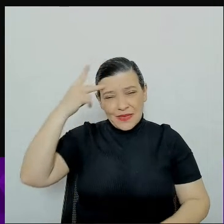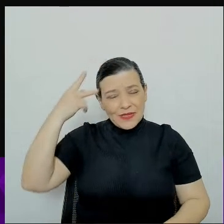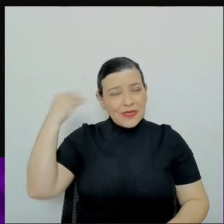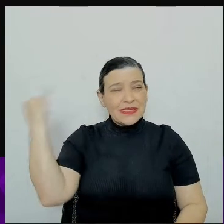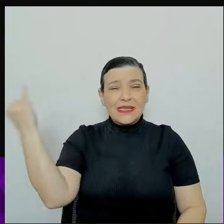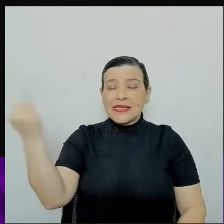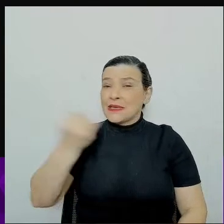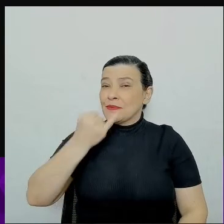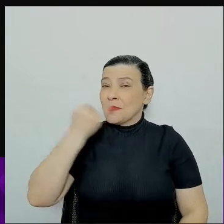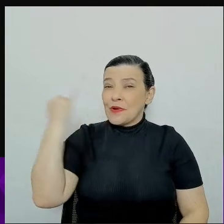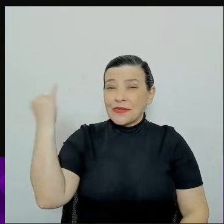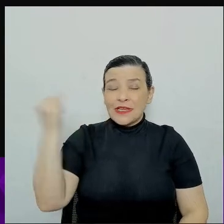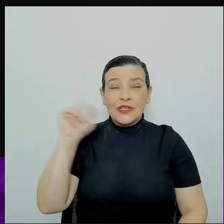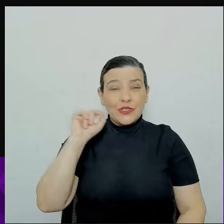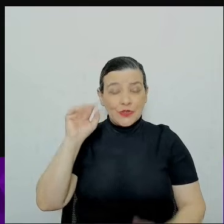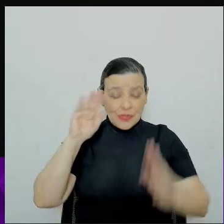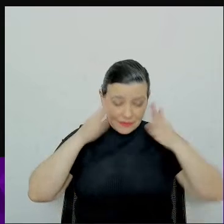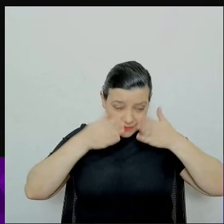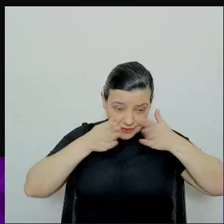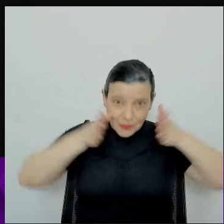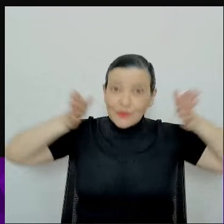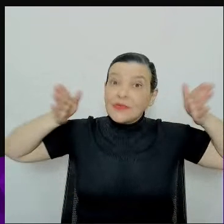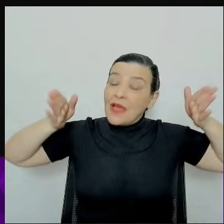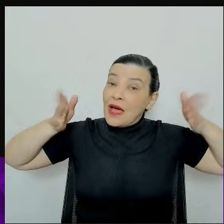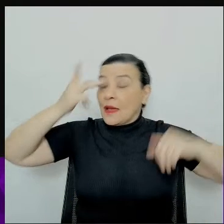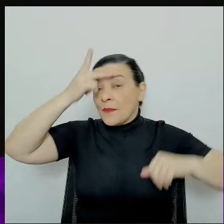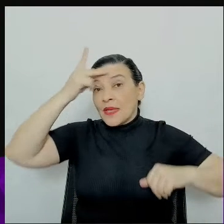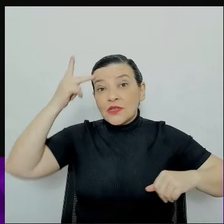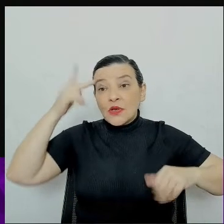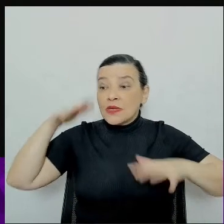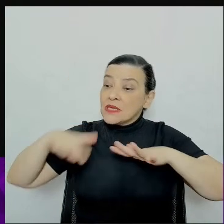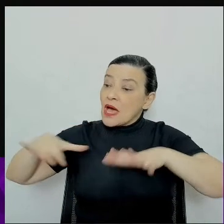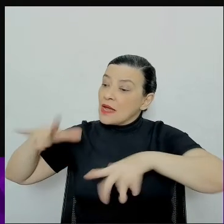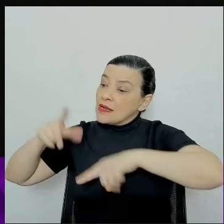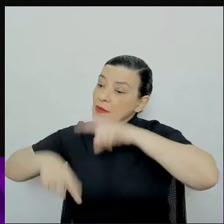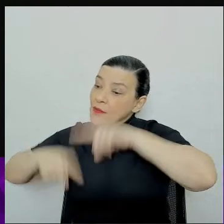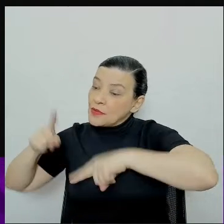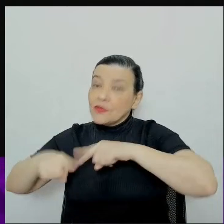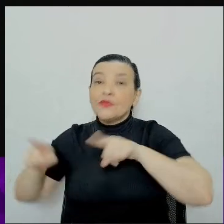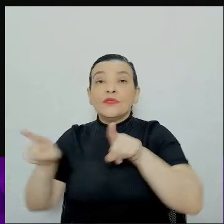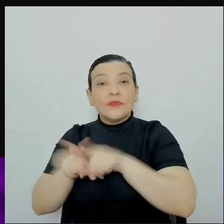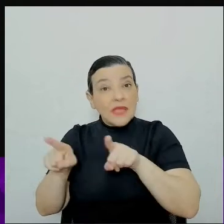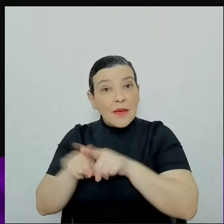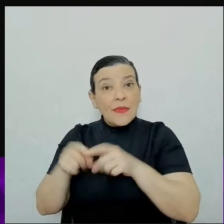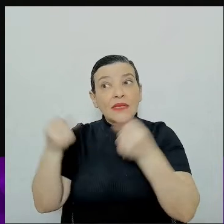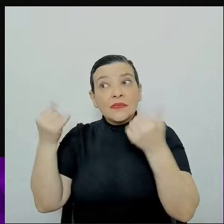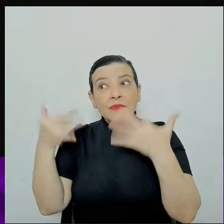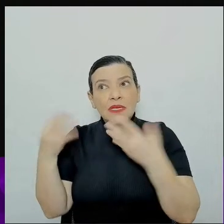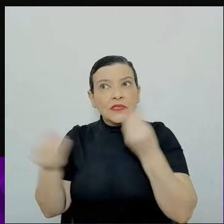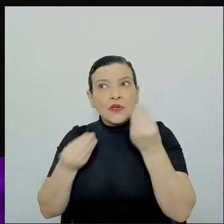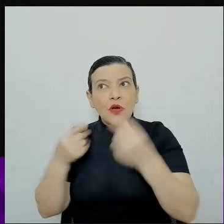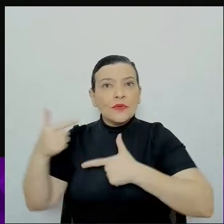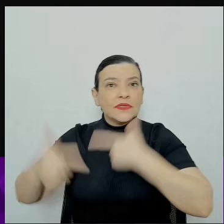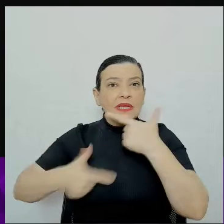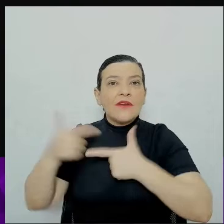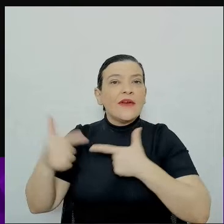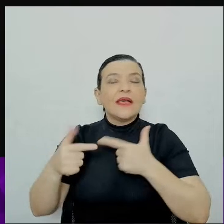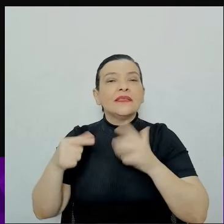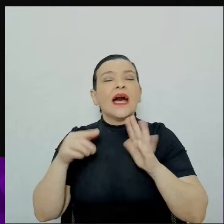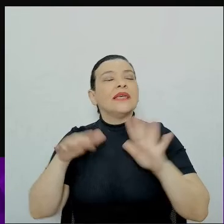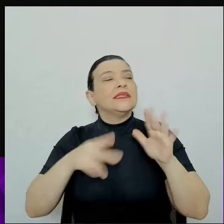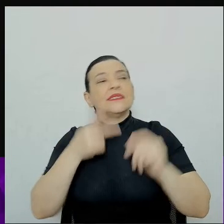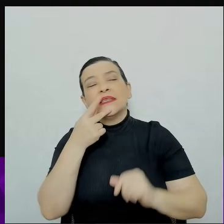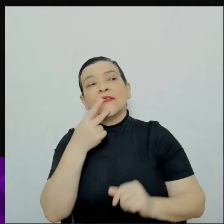maneira diferente. Então, hoje é muito legal ver pessoas de produto falando sobre serviço, né? Ou seja, Mona, estou entregando um produto X,